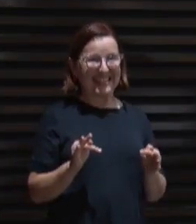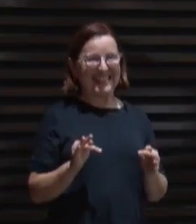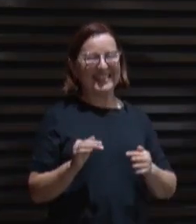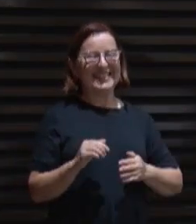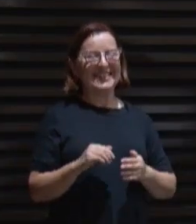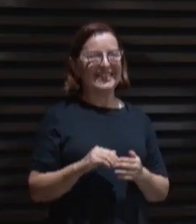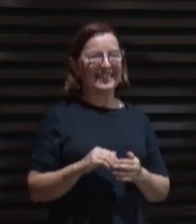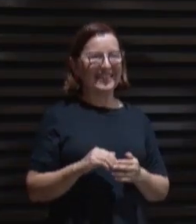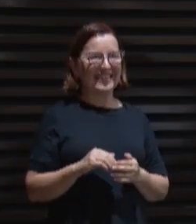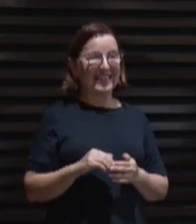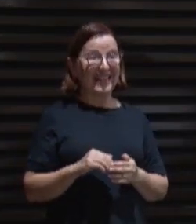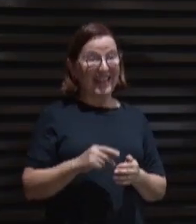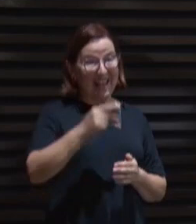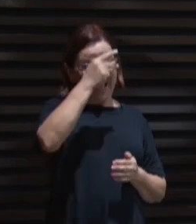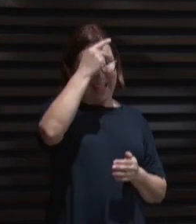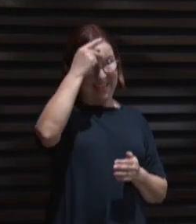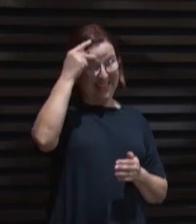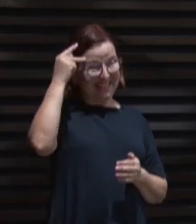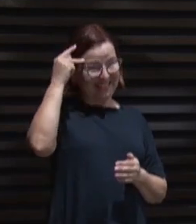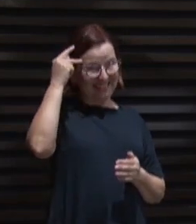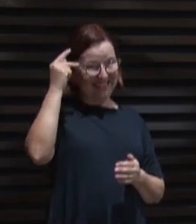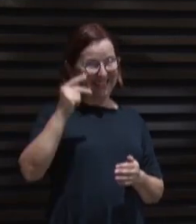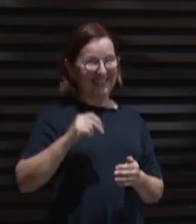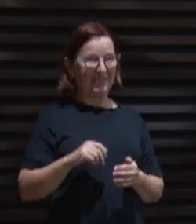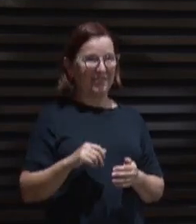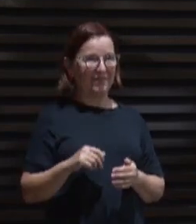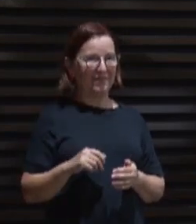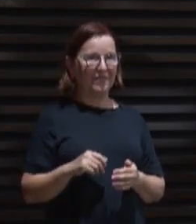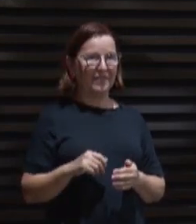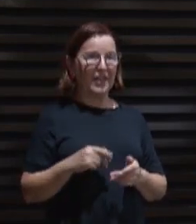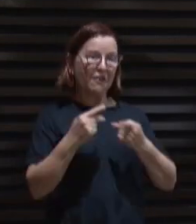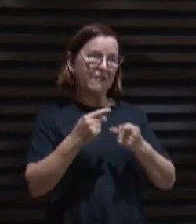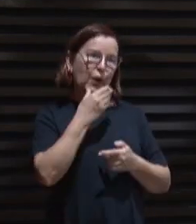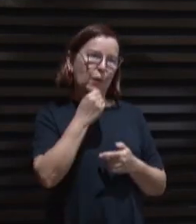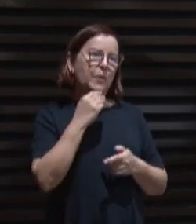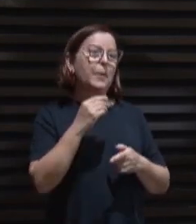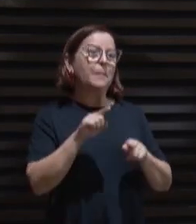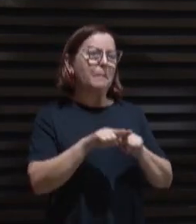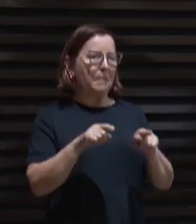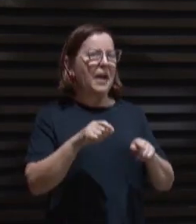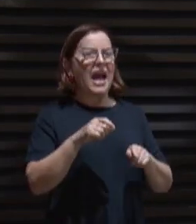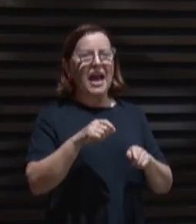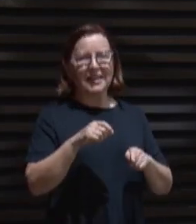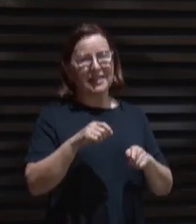venturoso é o varão, é o homem, é a mulher, que não,